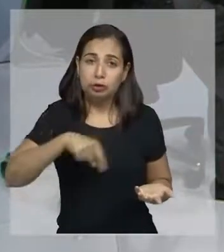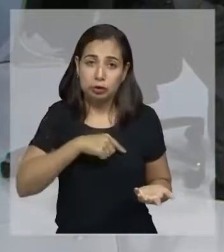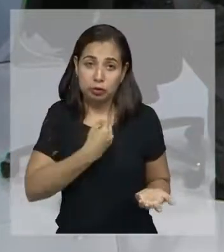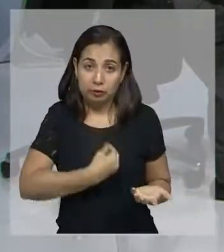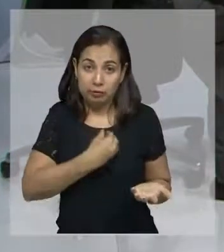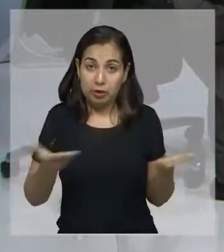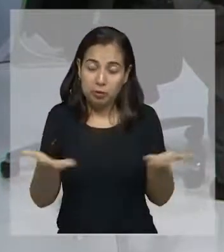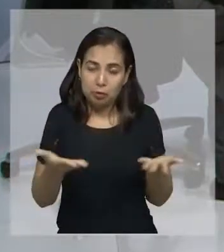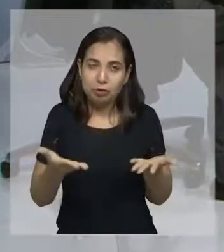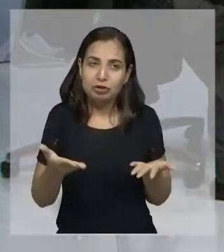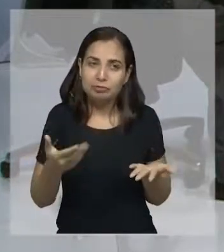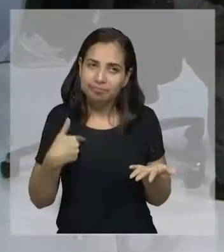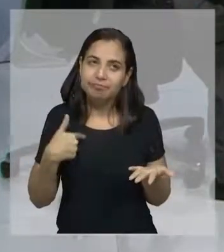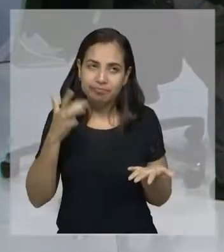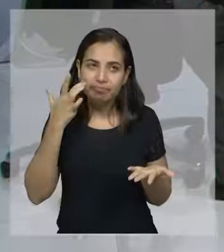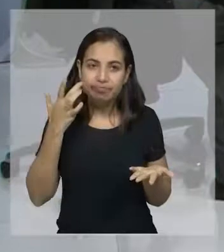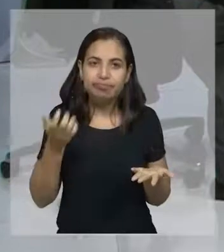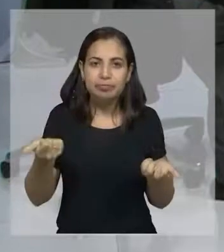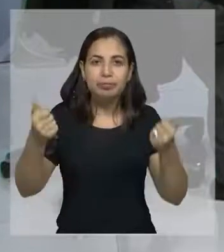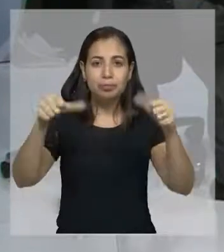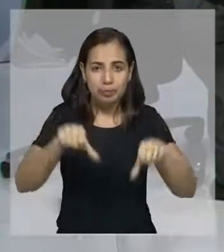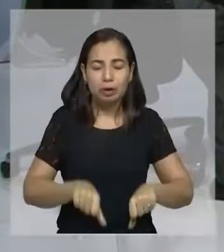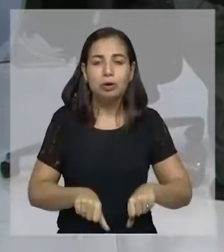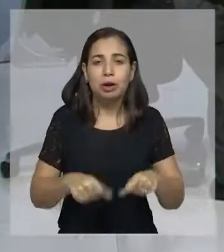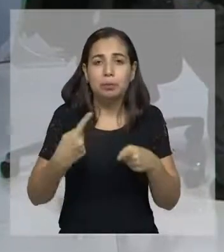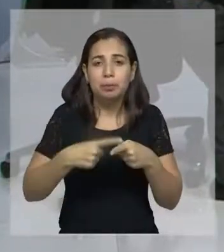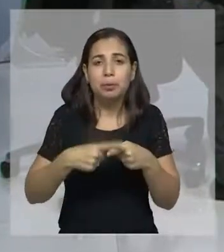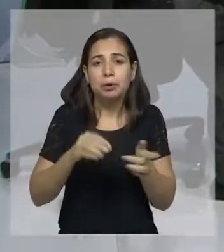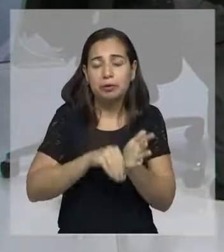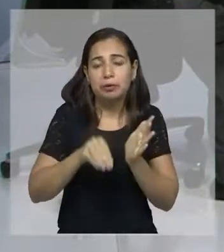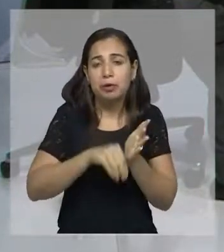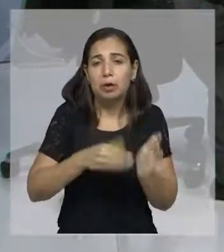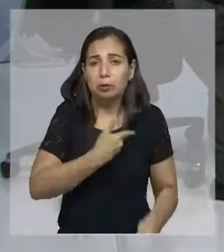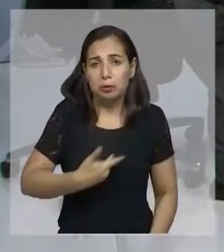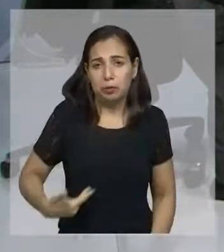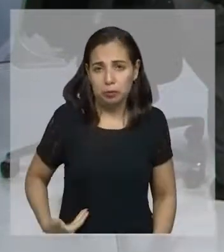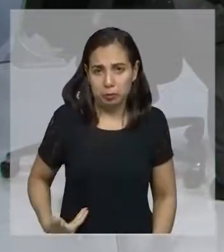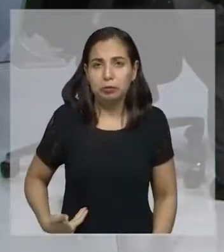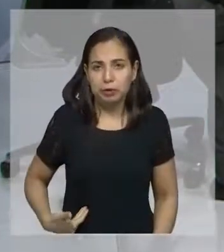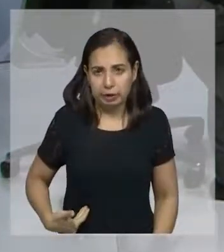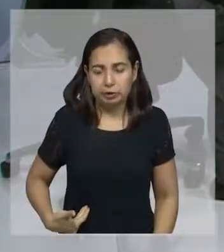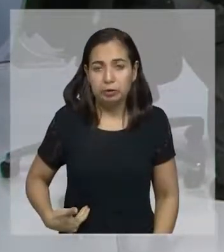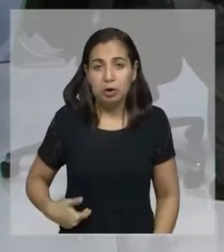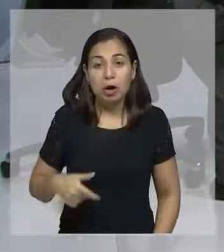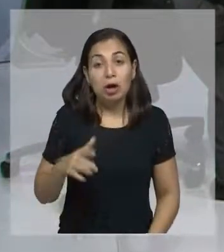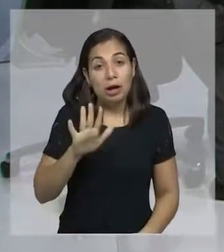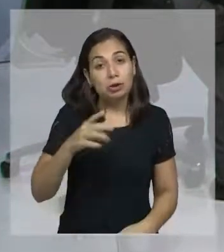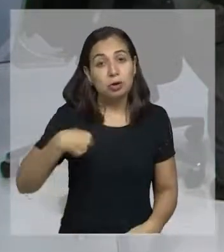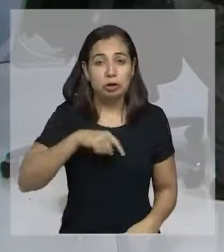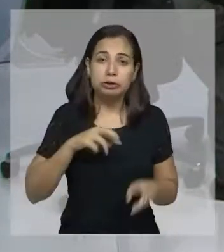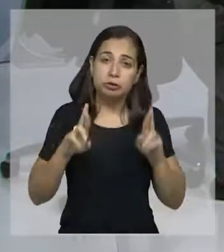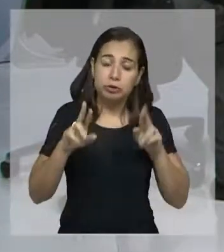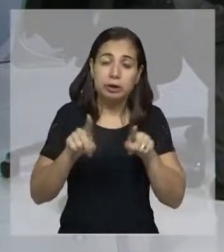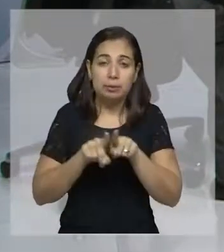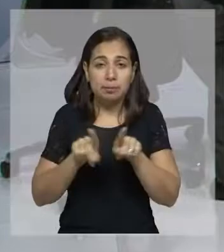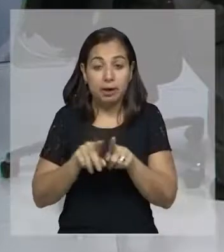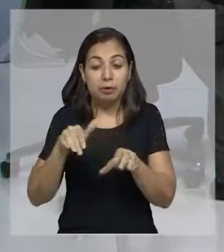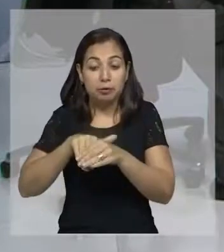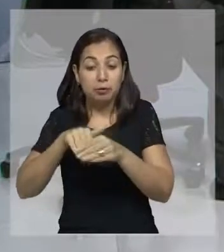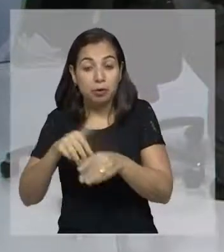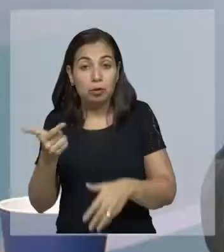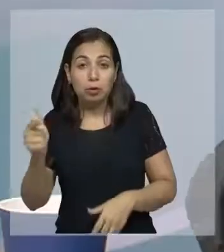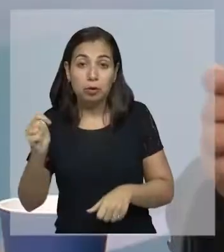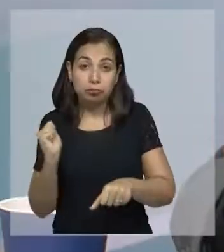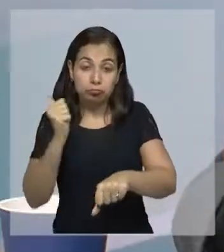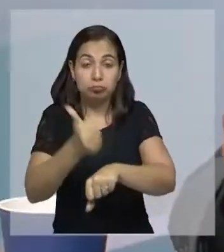A certeza da ingovernabilidade para o próximo governo, ela está dada, quer dizer, independente da ideologia, como sempre salienta o Roberto, né? Pode